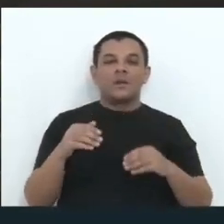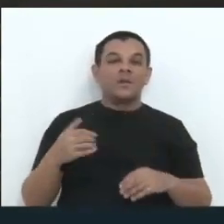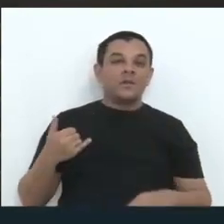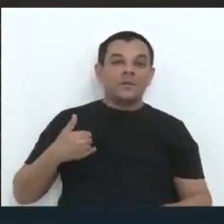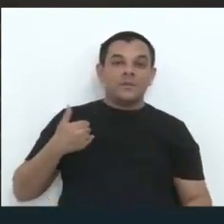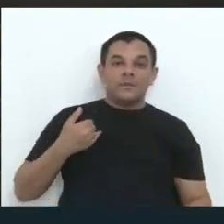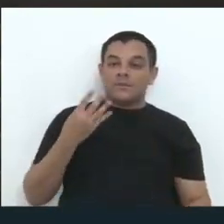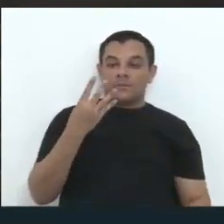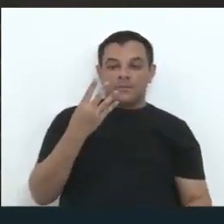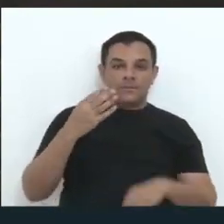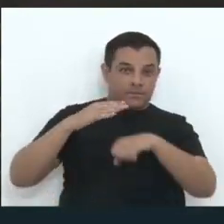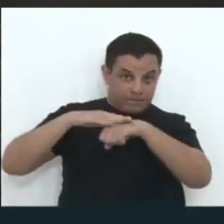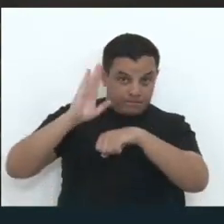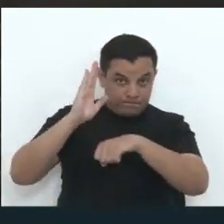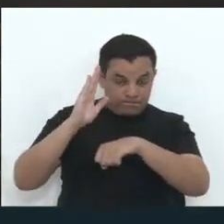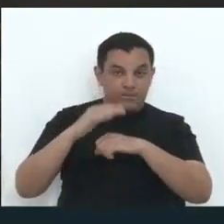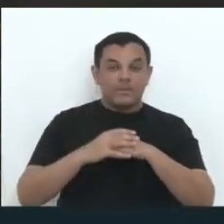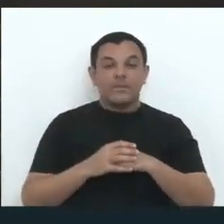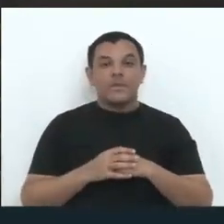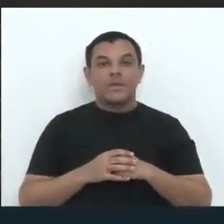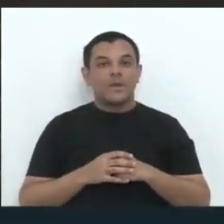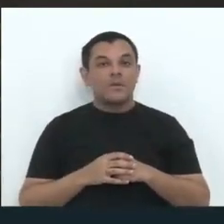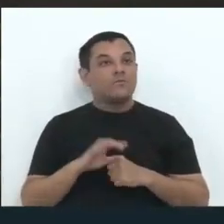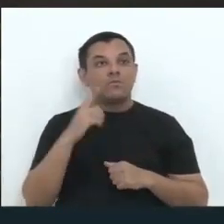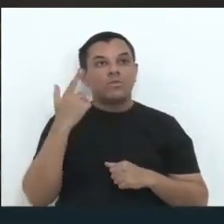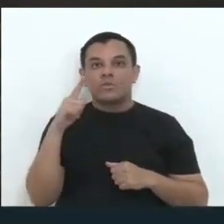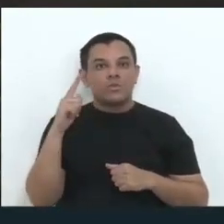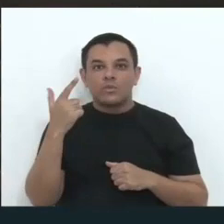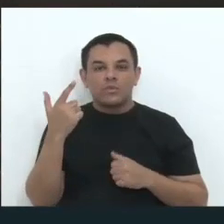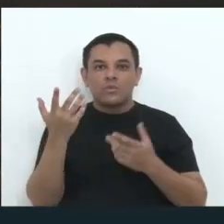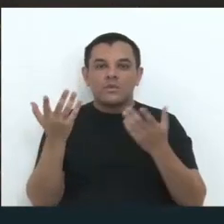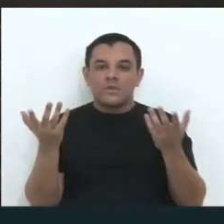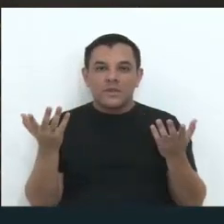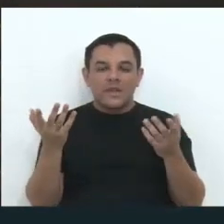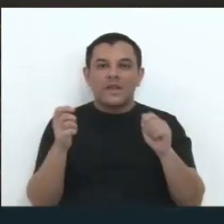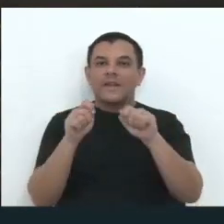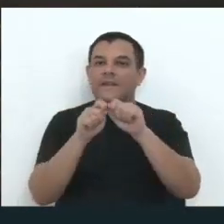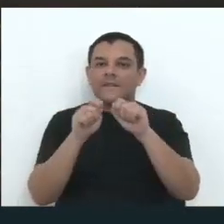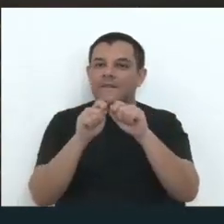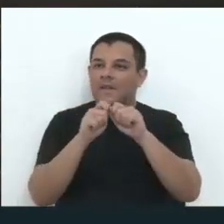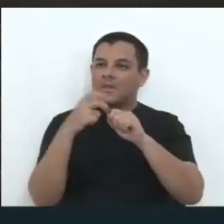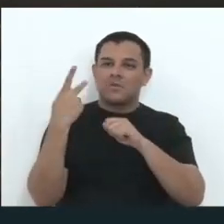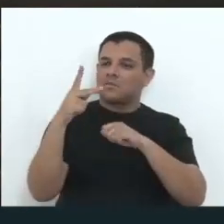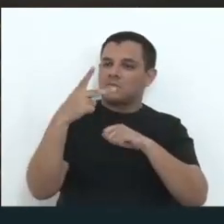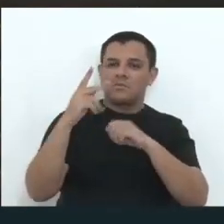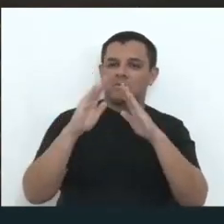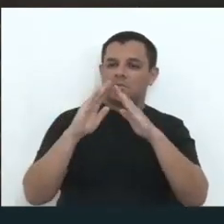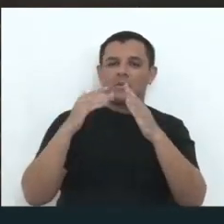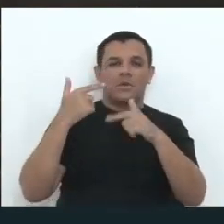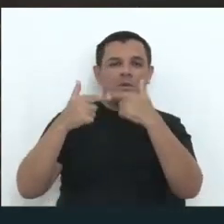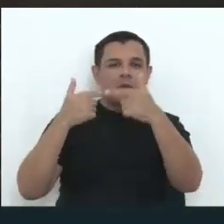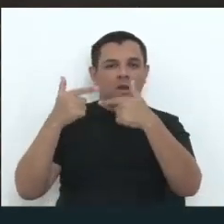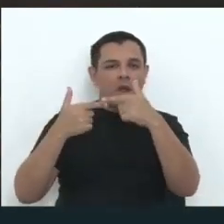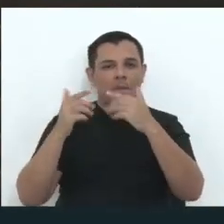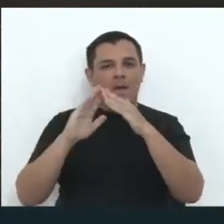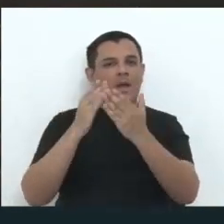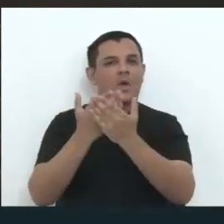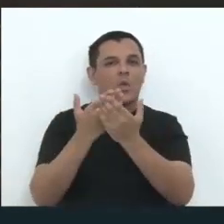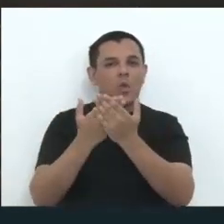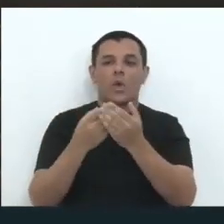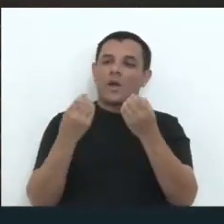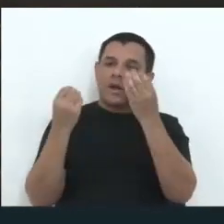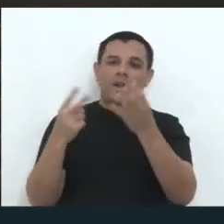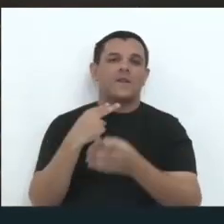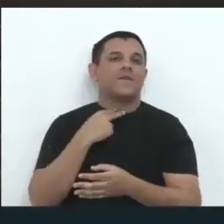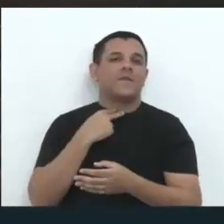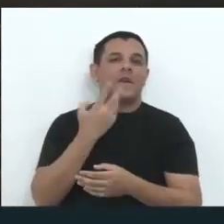anos, não estão fazendo o seu papel, que é da vaga para as